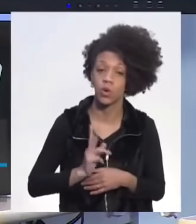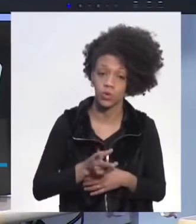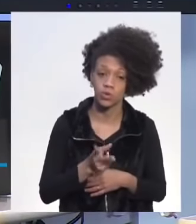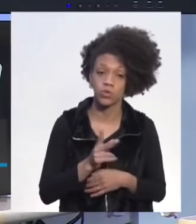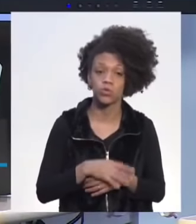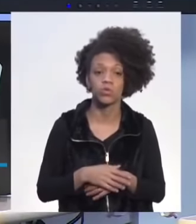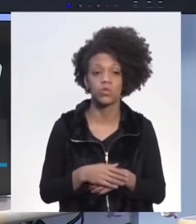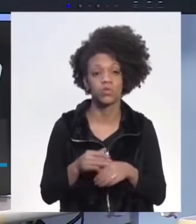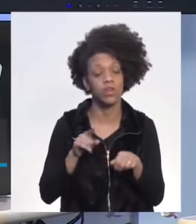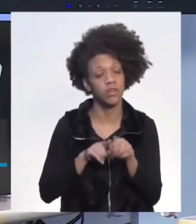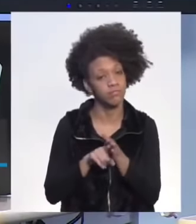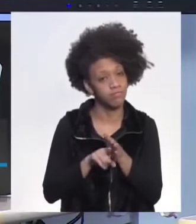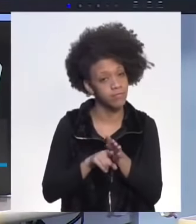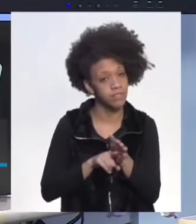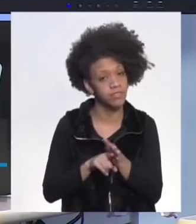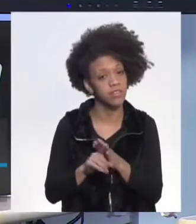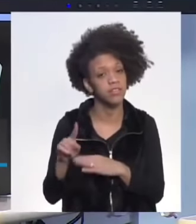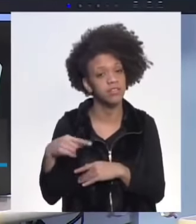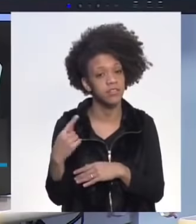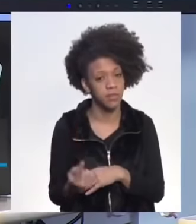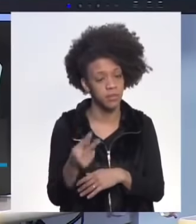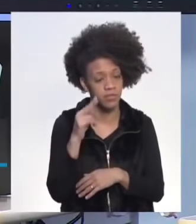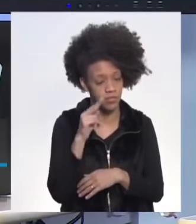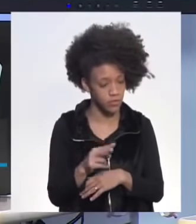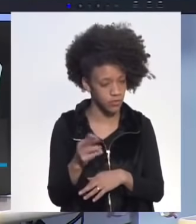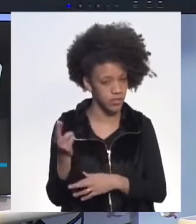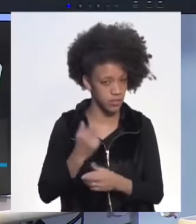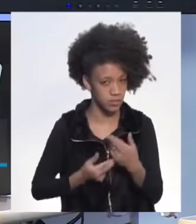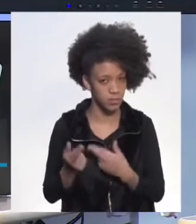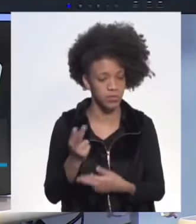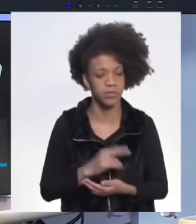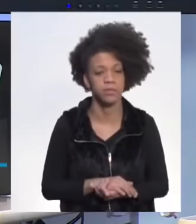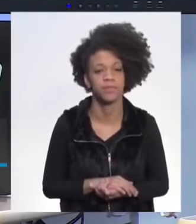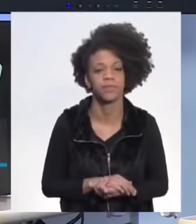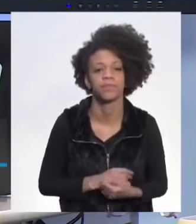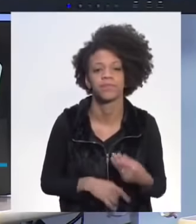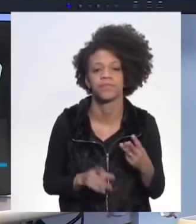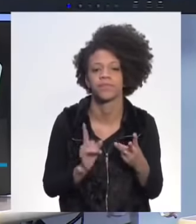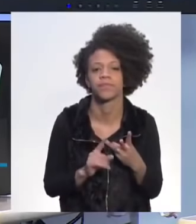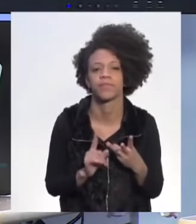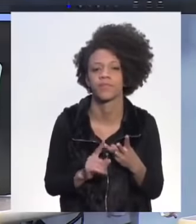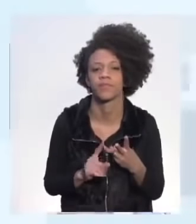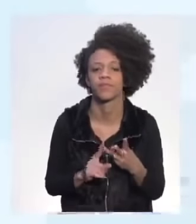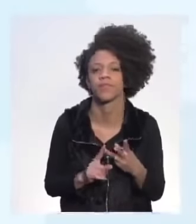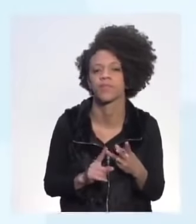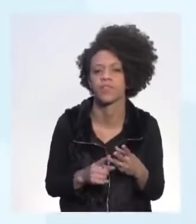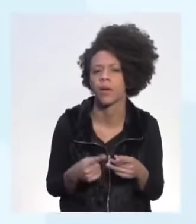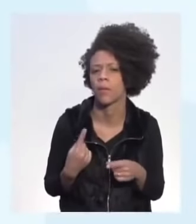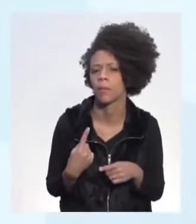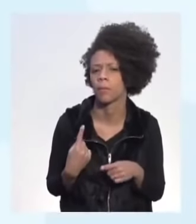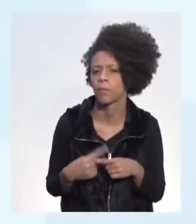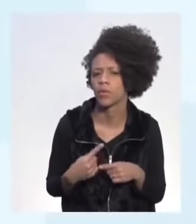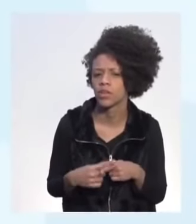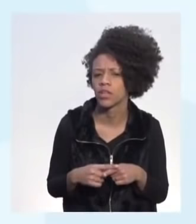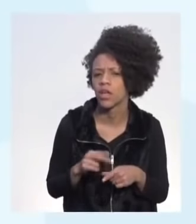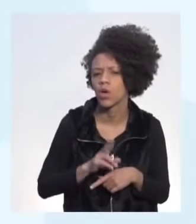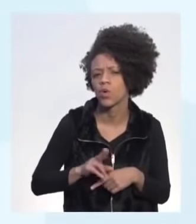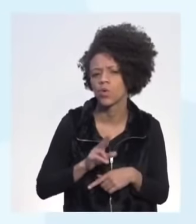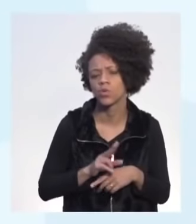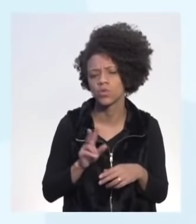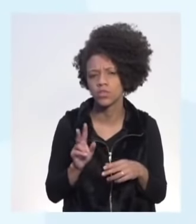esse levantamento prévio. Depois a gente verifica as respostas, certo? A 3 agora. Por que o uso das